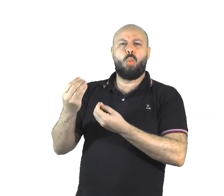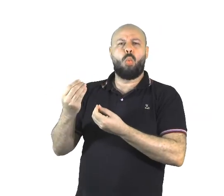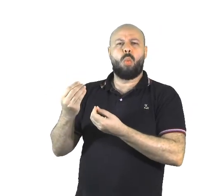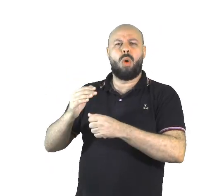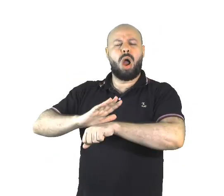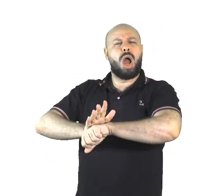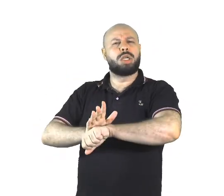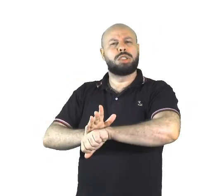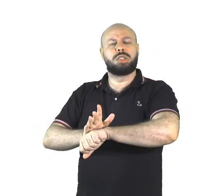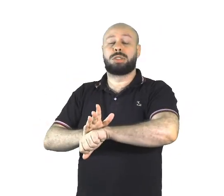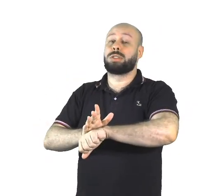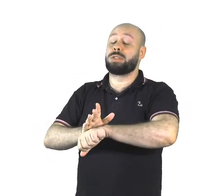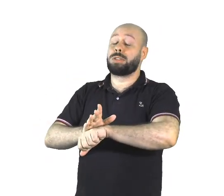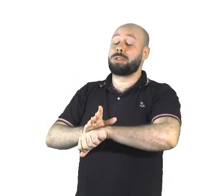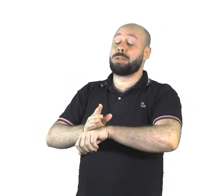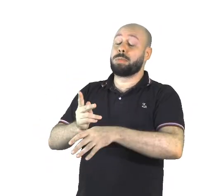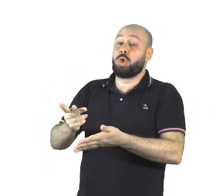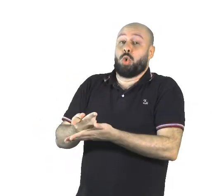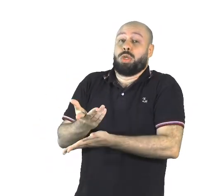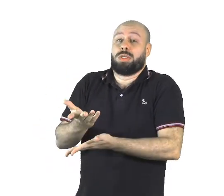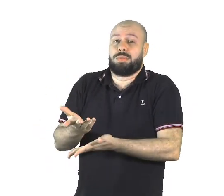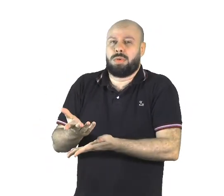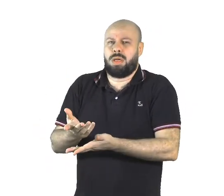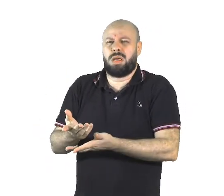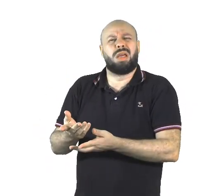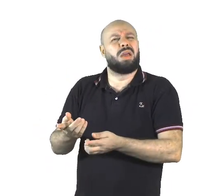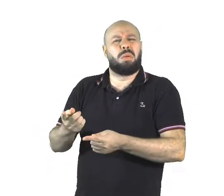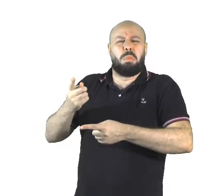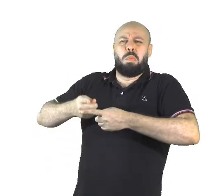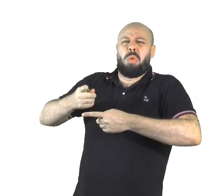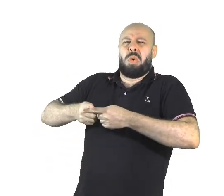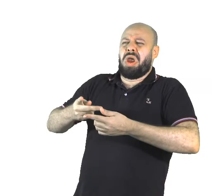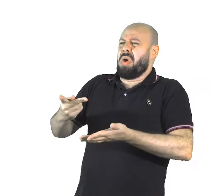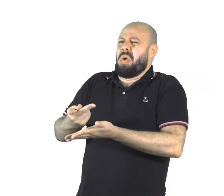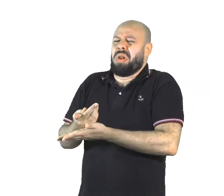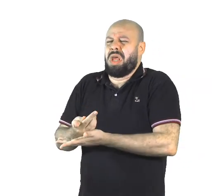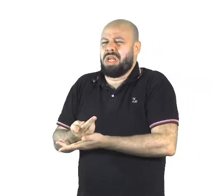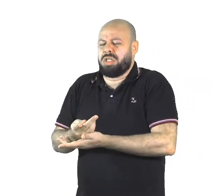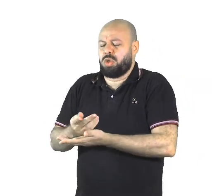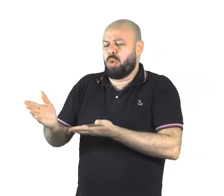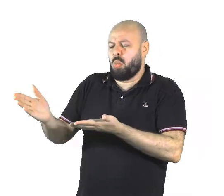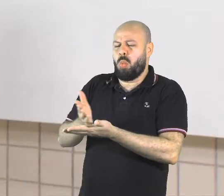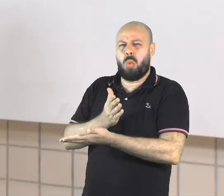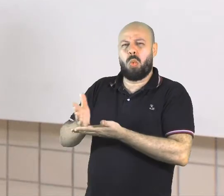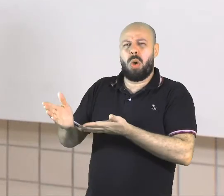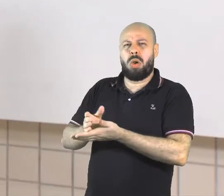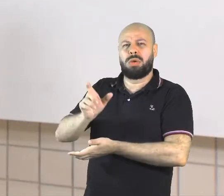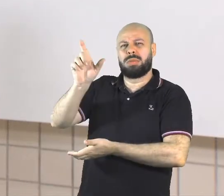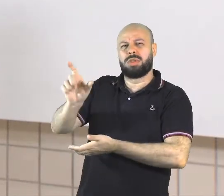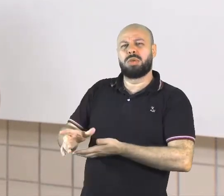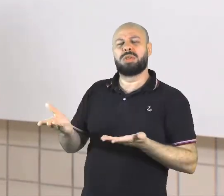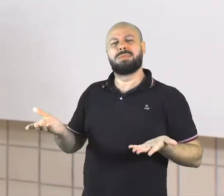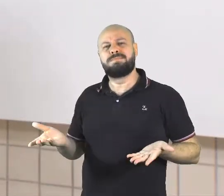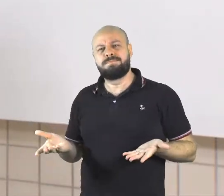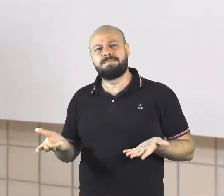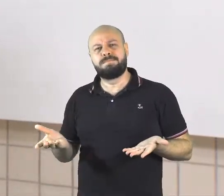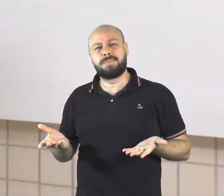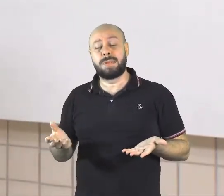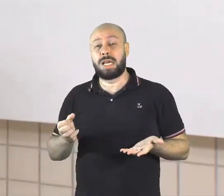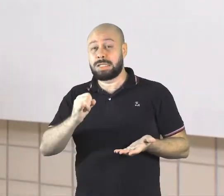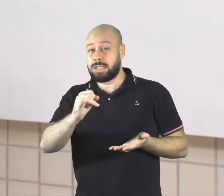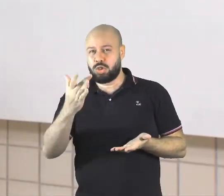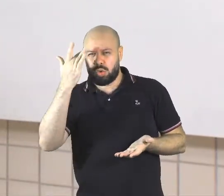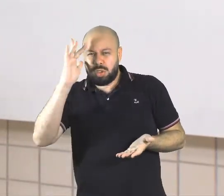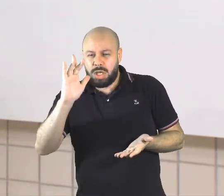o racismo e por que ele acontece com algumas pessoas. Tá certo? Se você não sabe o que